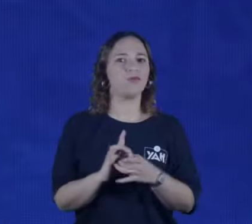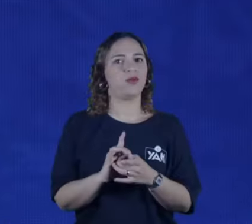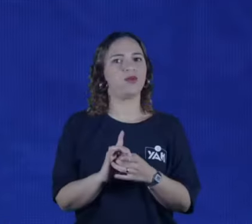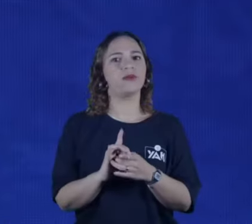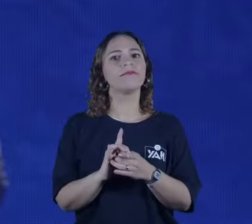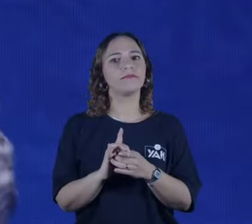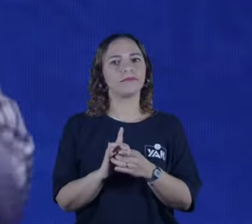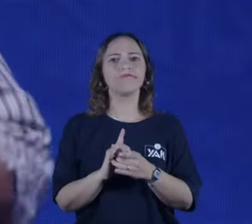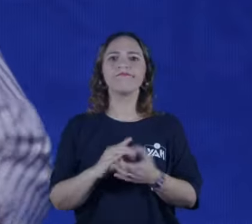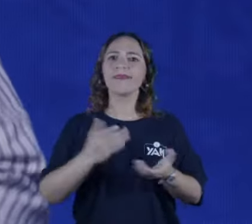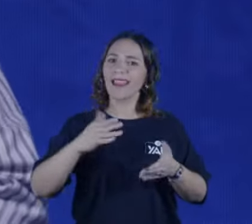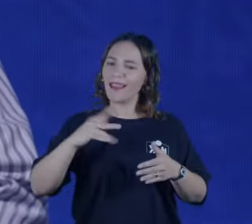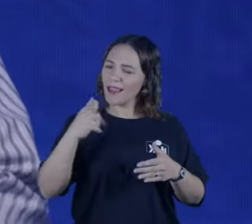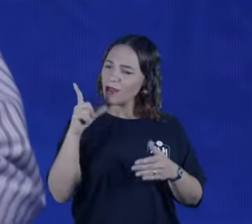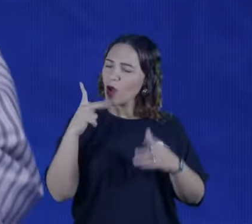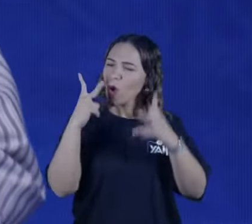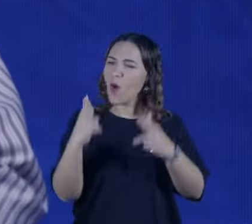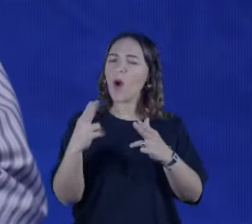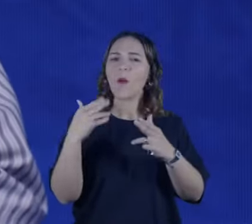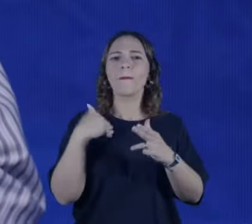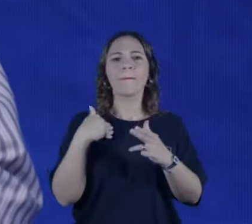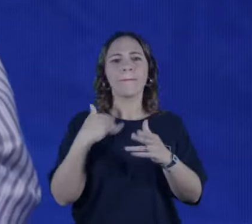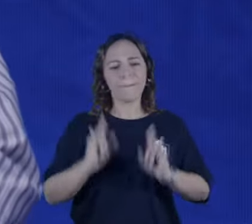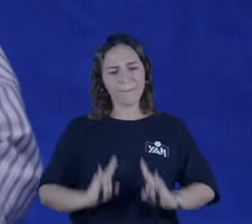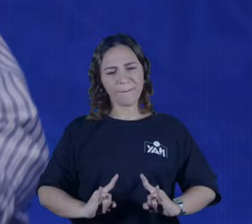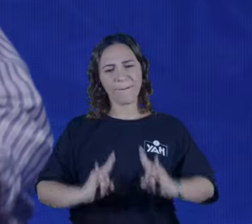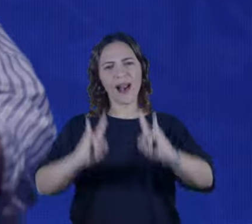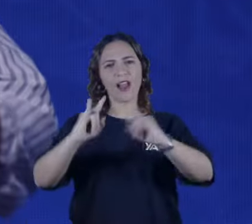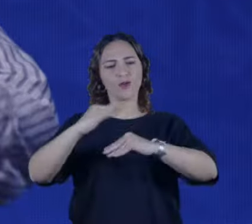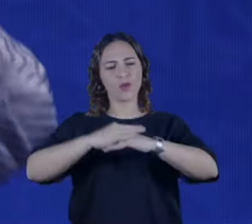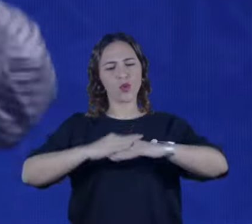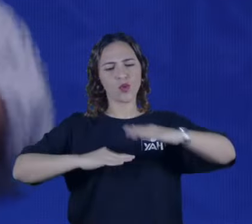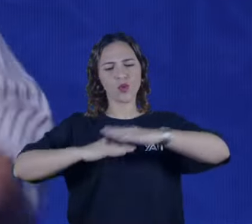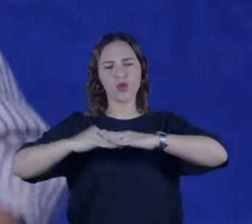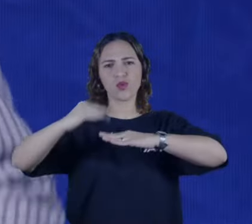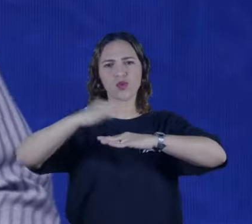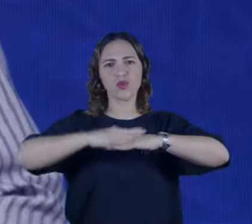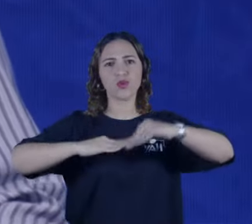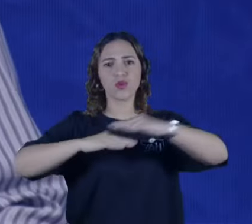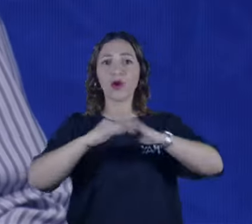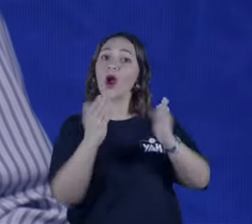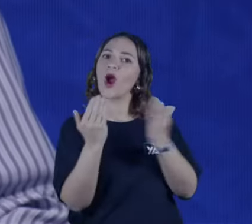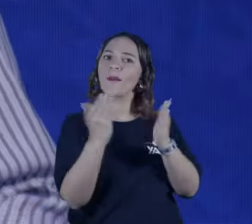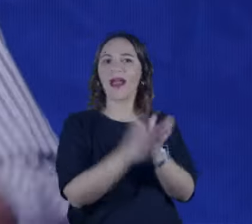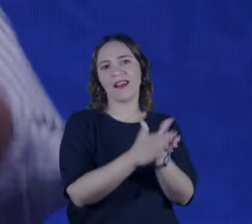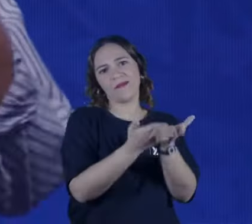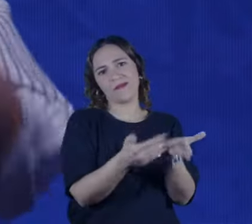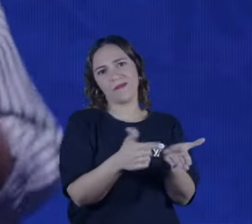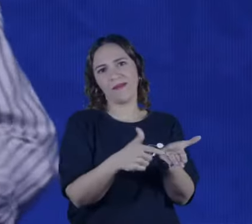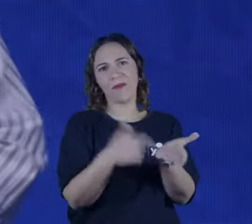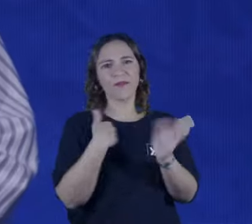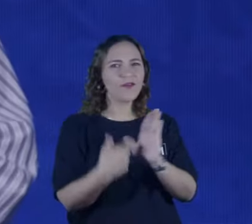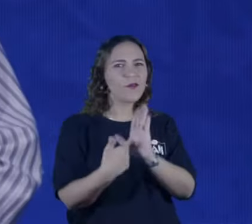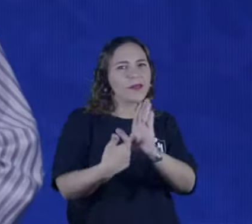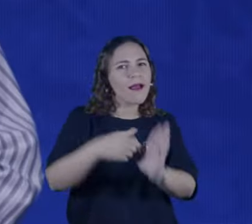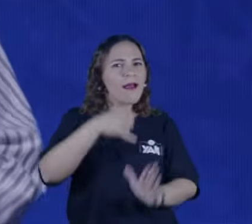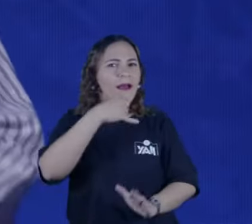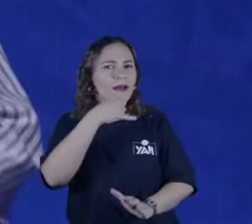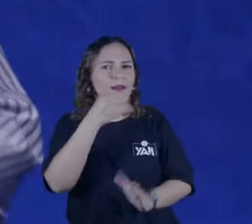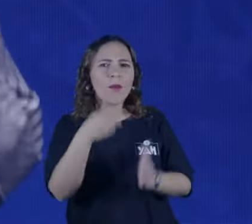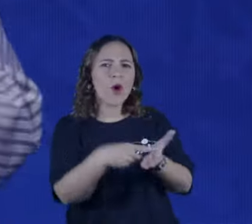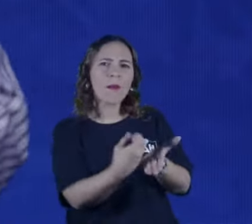de um edifício. E eu quero mostrar para vocês aqui, na própria palavra, como a Bíblia